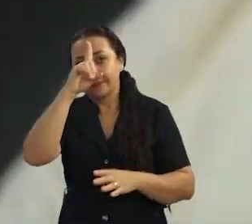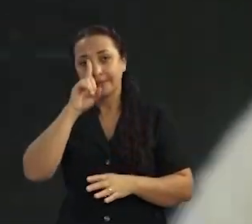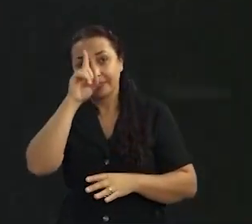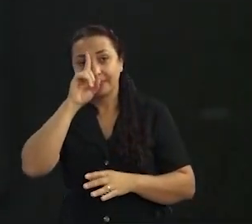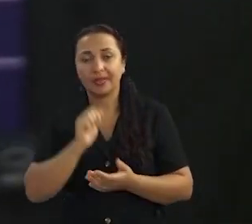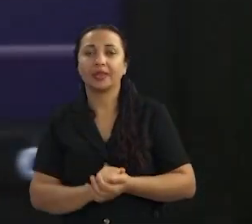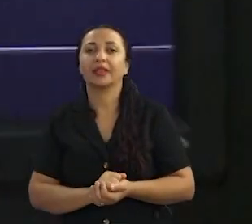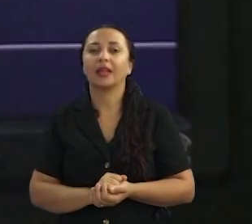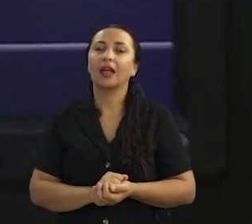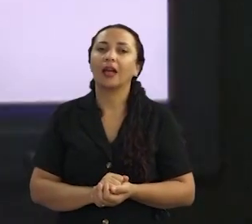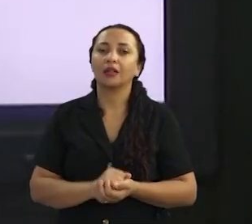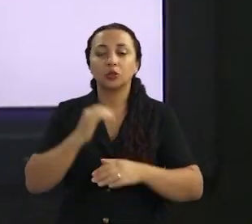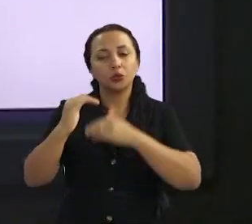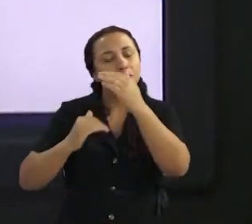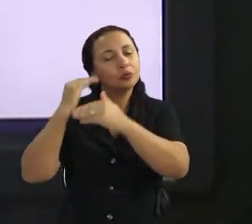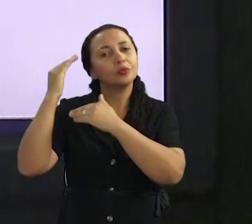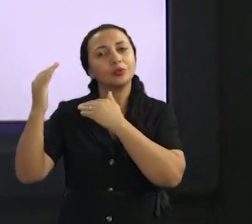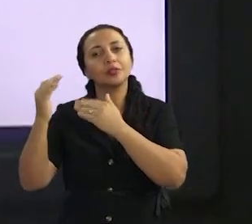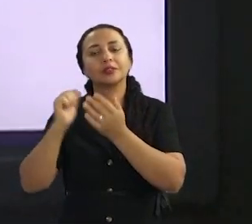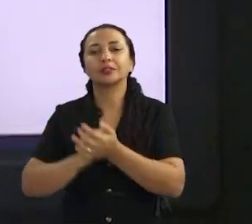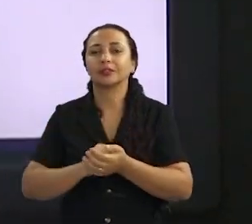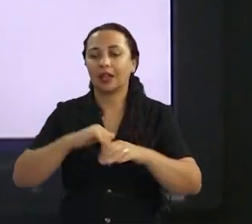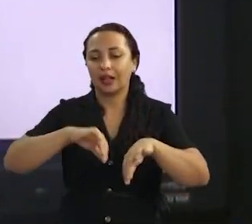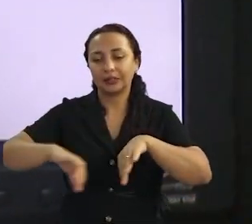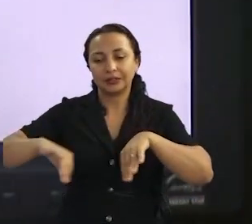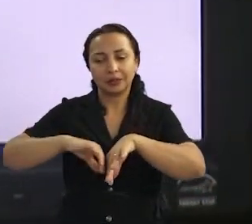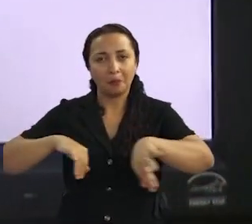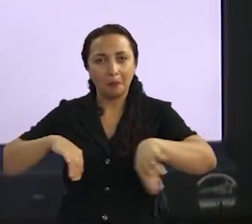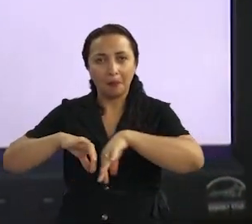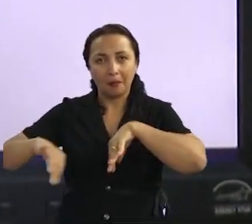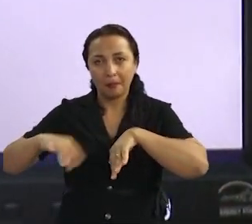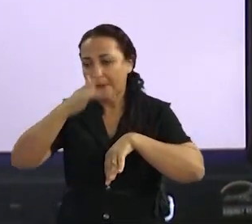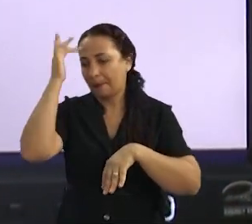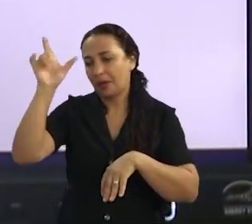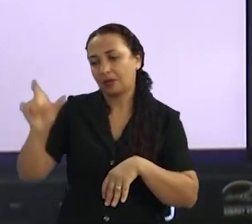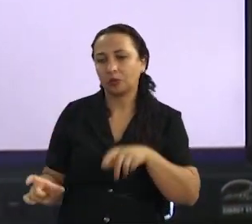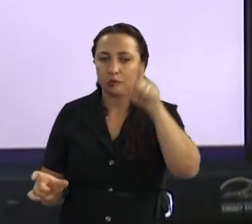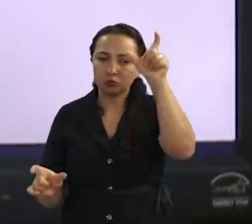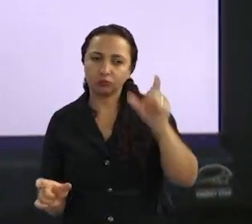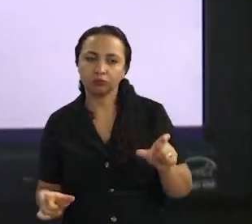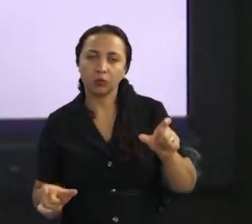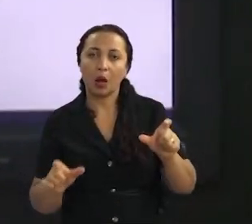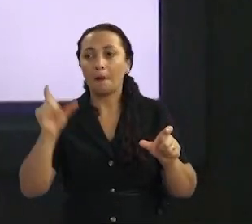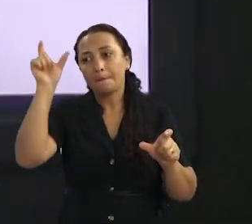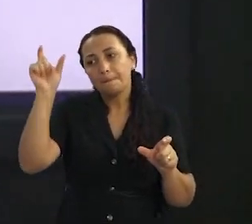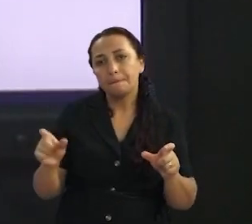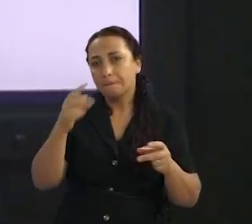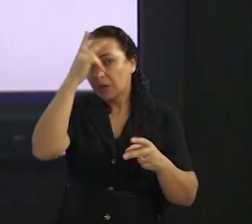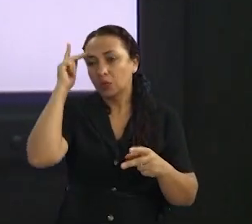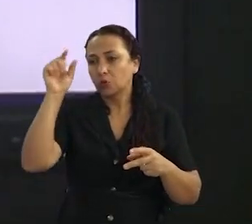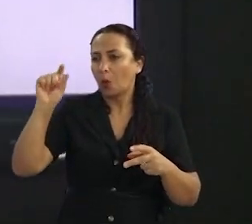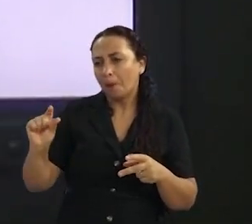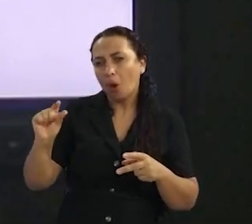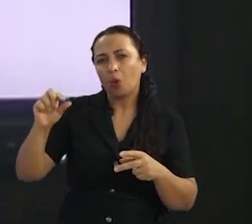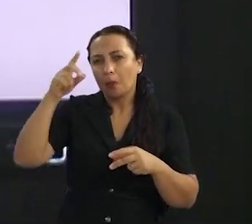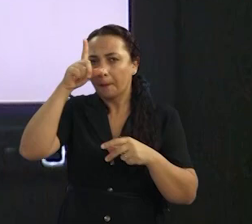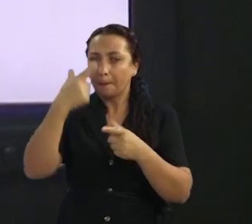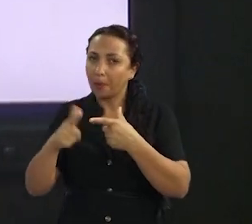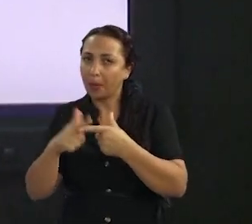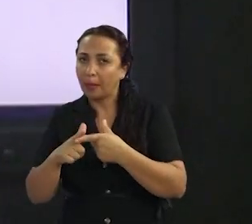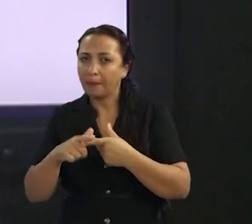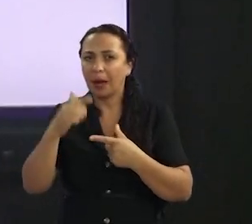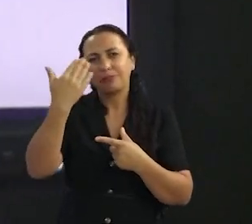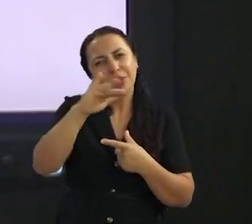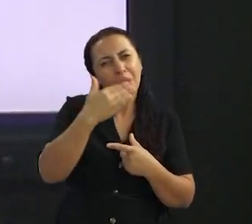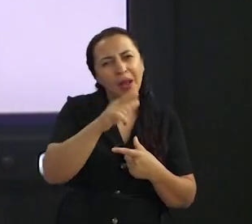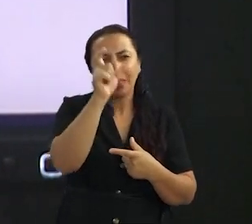o risco do avanço, e separar pacientes em baixo risco, risco moderado